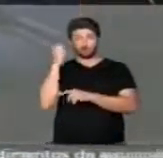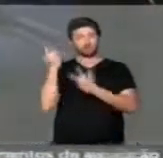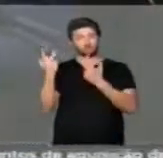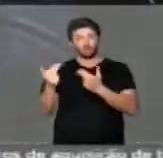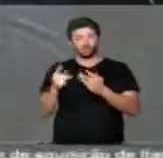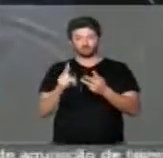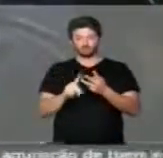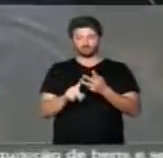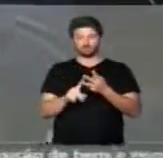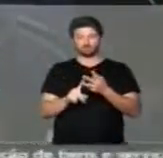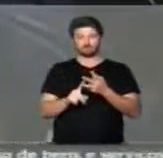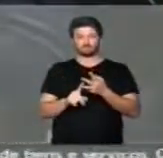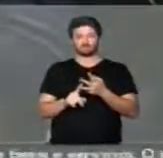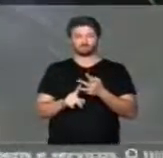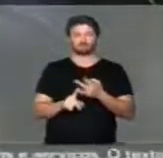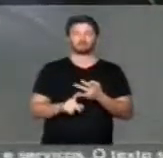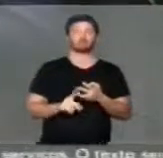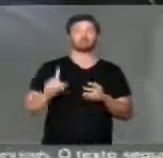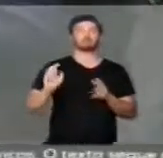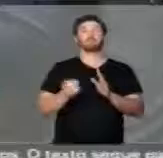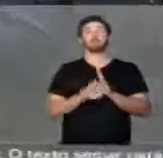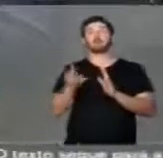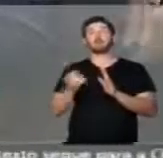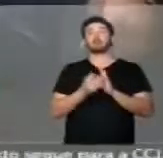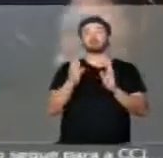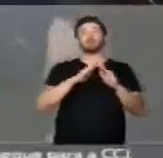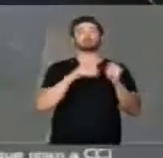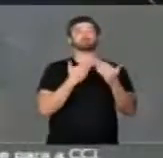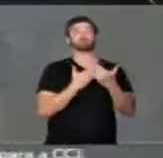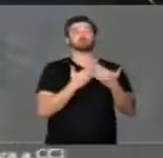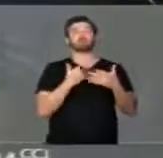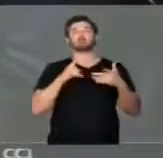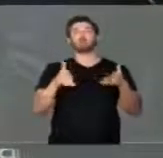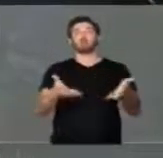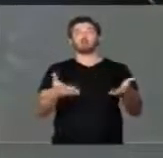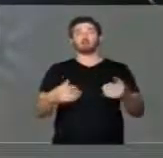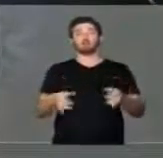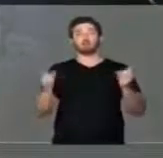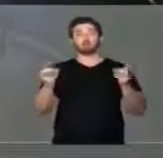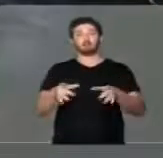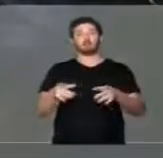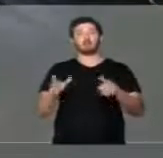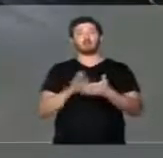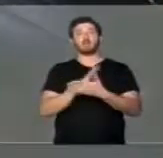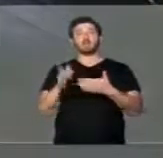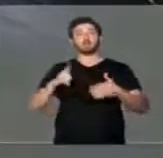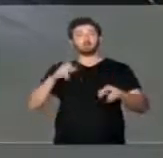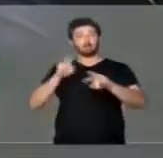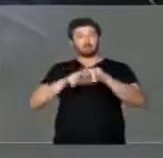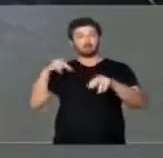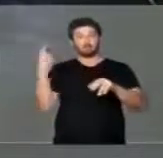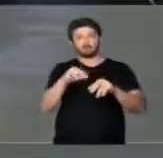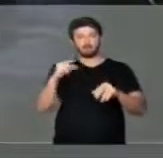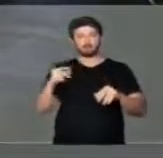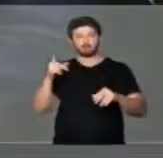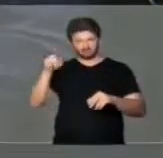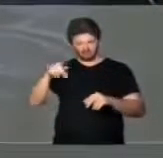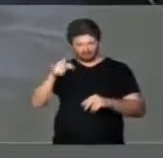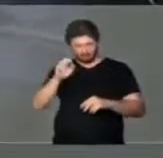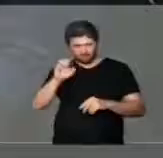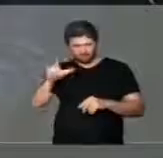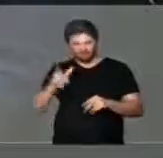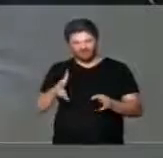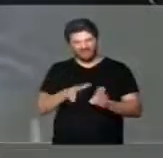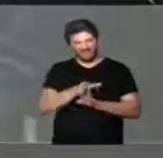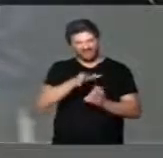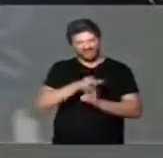mesma coisa. Dezenas, centenas de escolas estão lá, inclusive sendo reprimidos. E não é o PSOL que põe